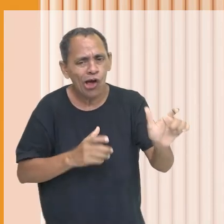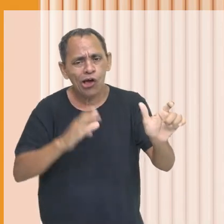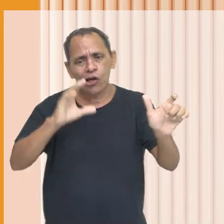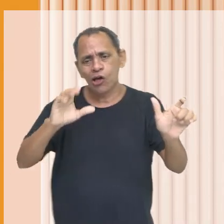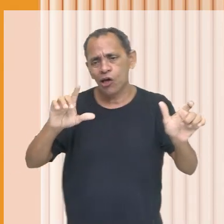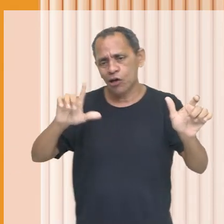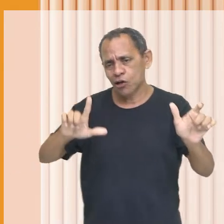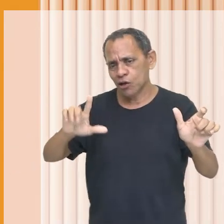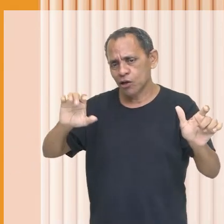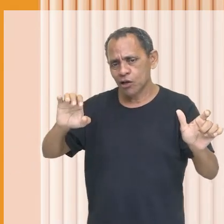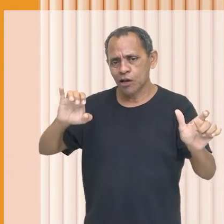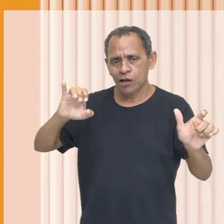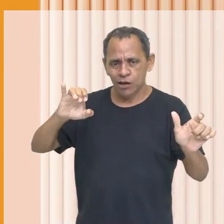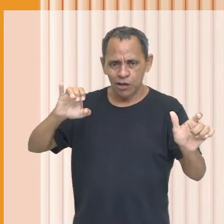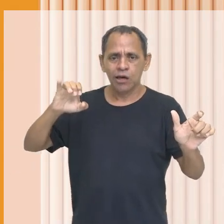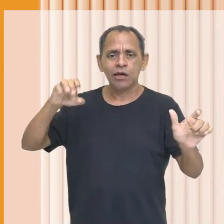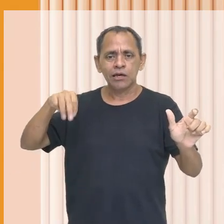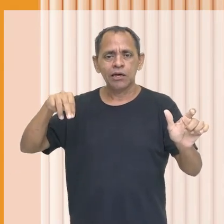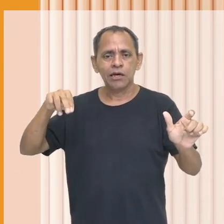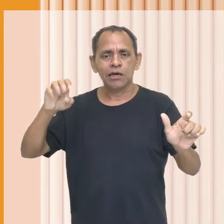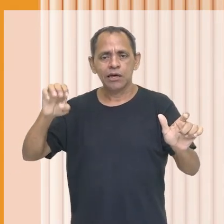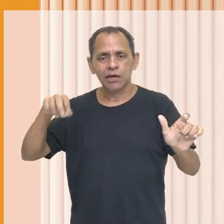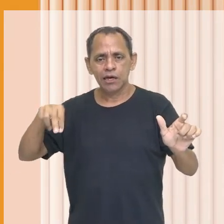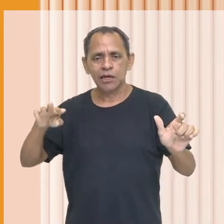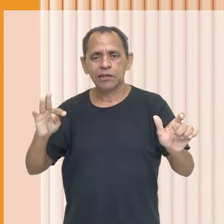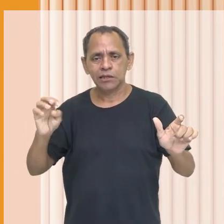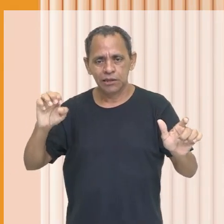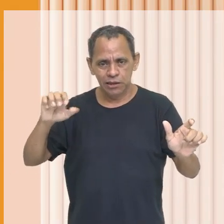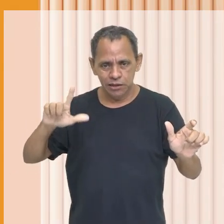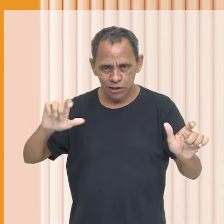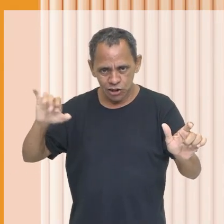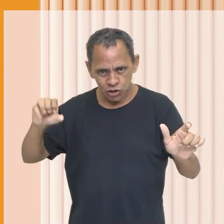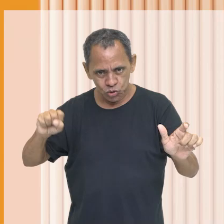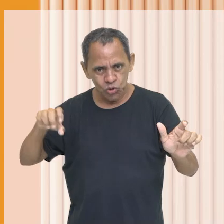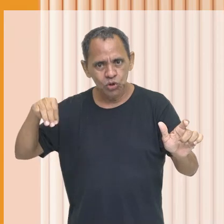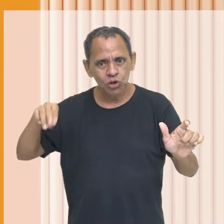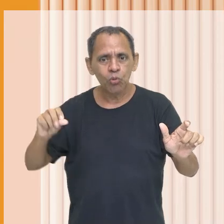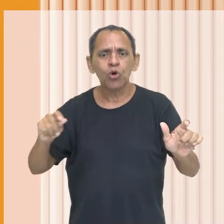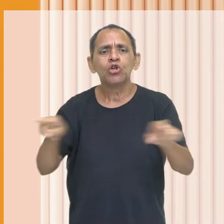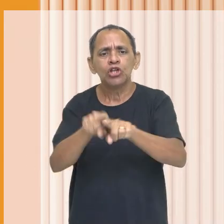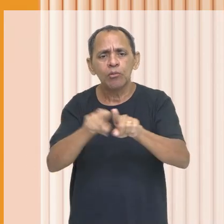o bem-estar de toda a sociedade e não especificamente de um grupo.